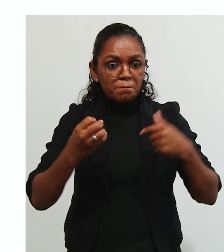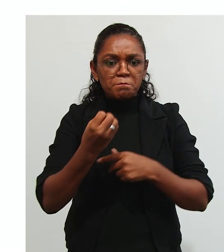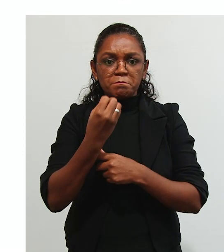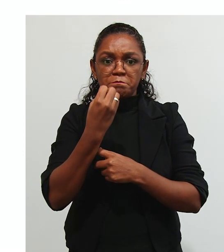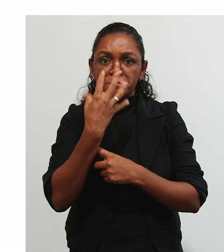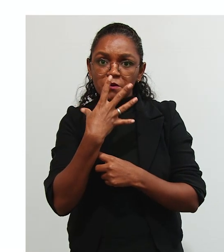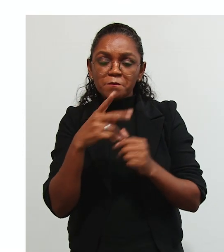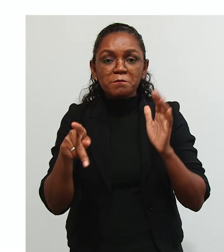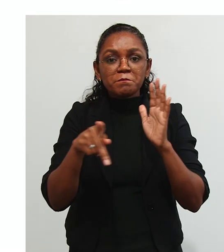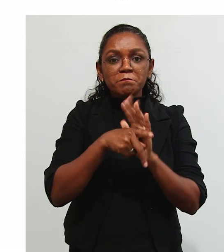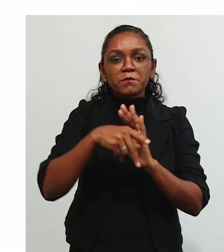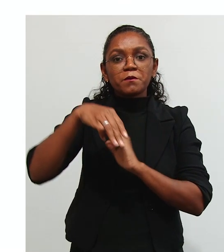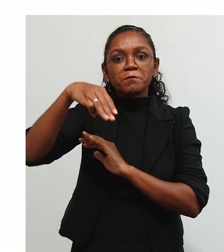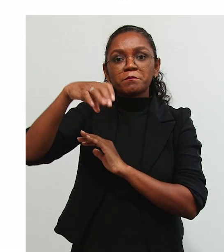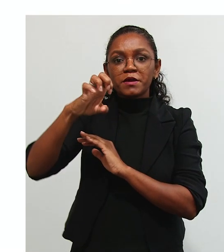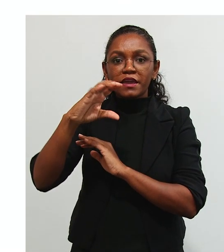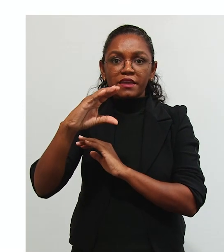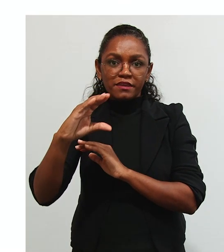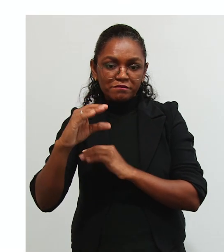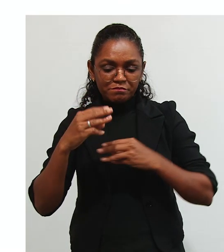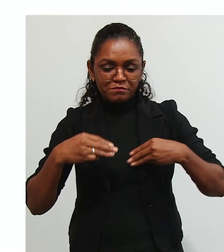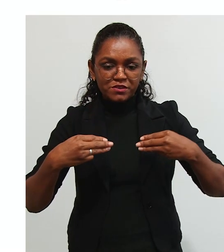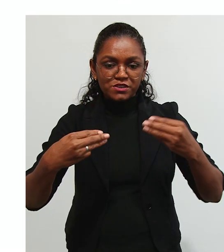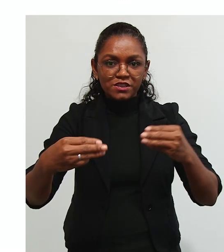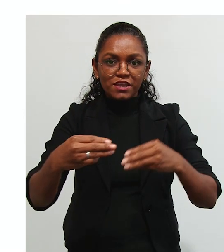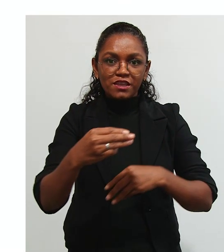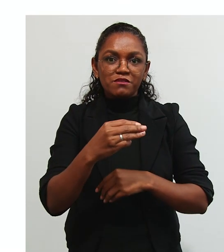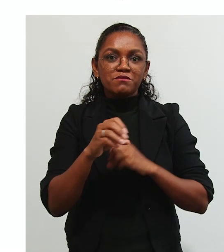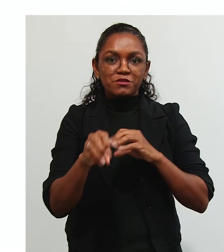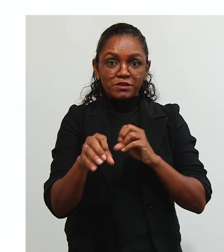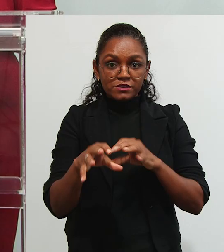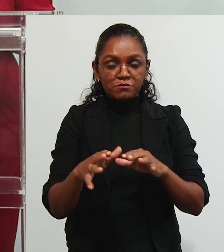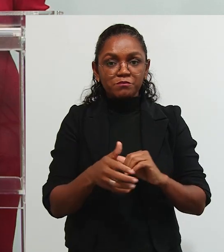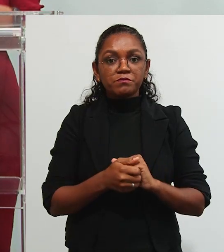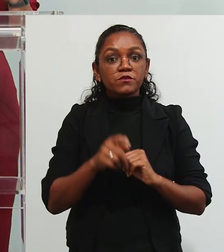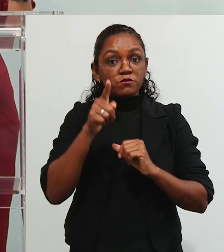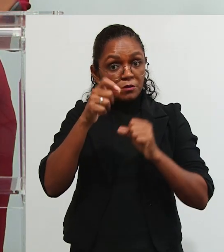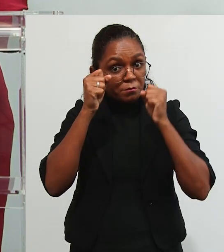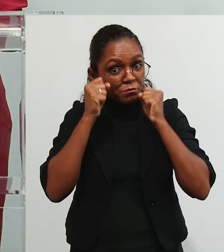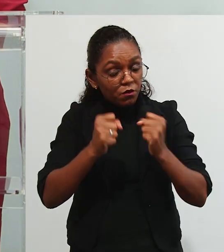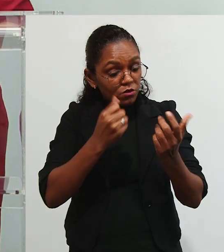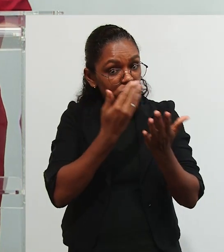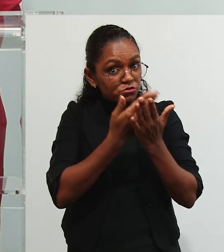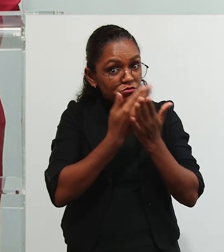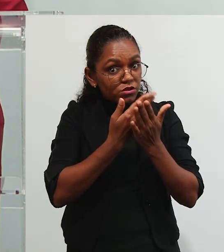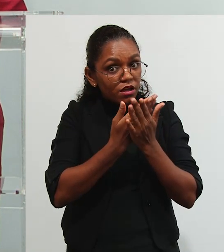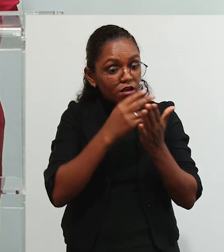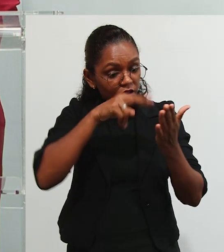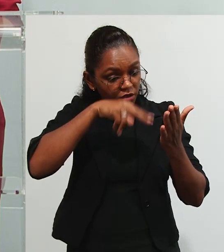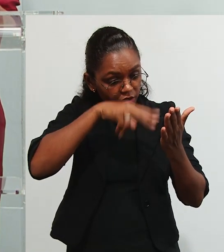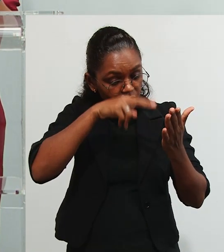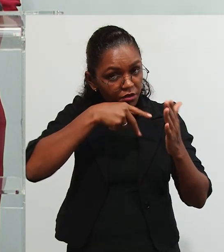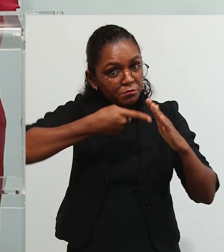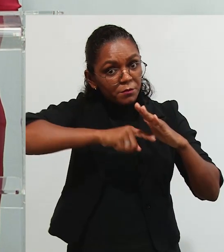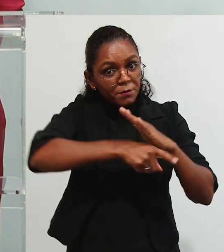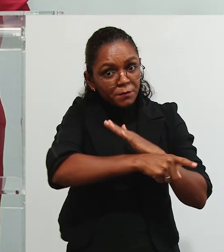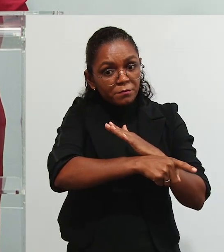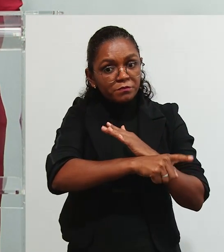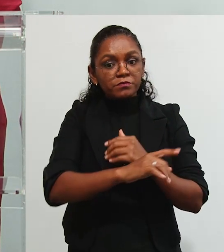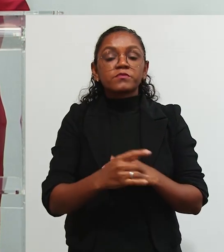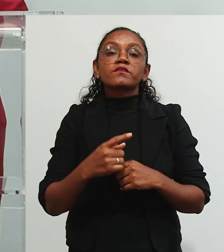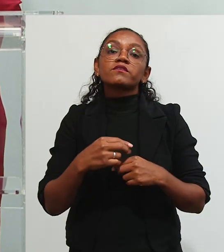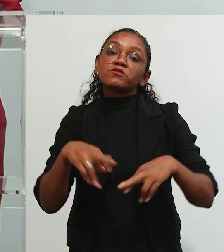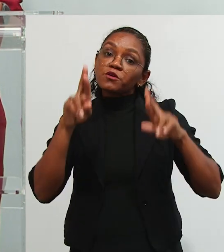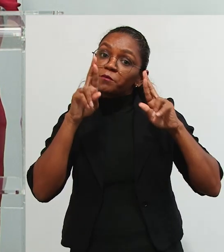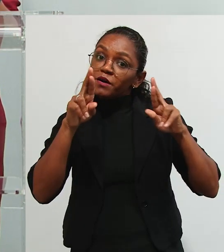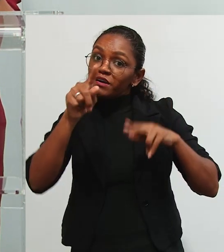pelo Ministério da Educação, e a gente indica que vocês leiam para aprofundar. Então, eu vou ficando por aqui e desejando que